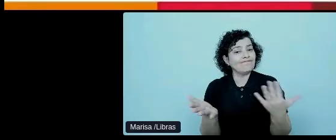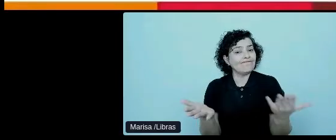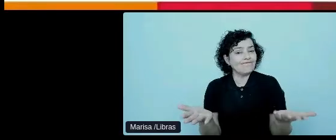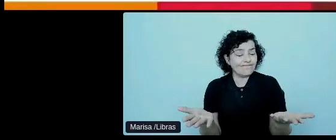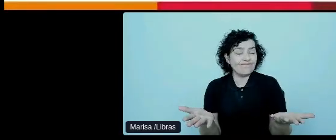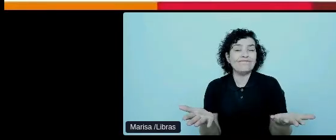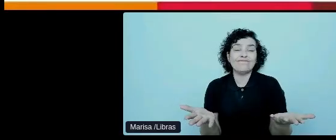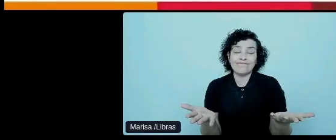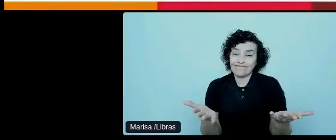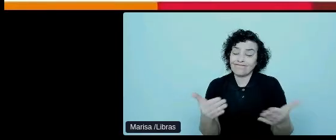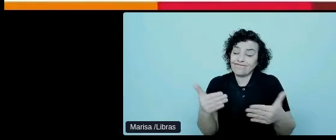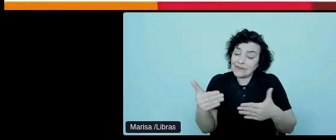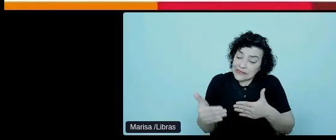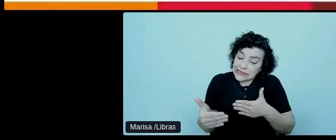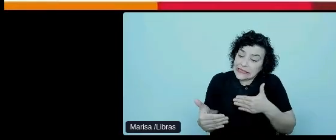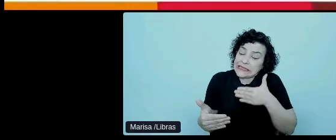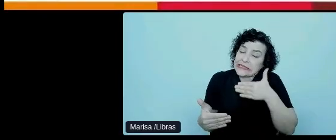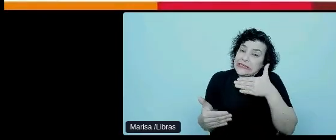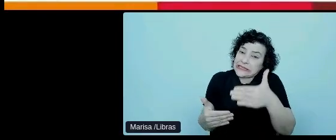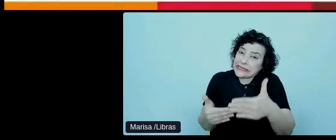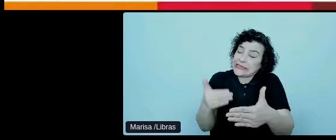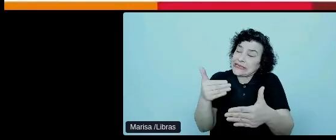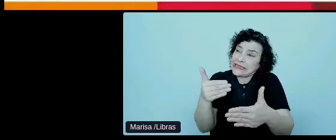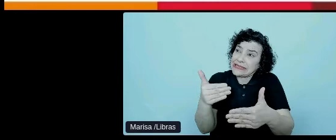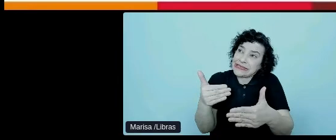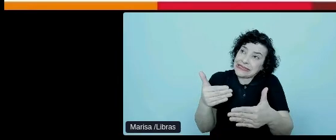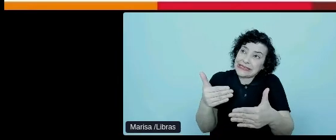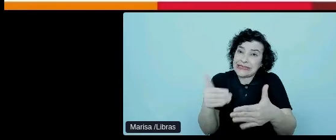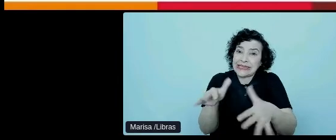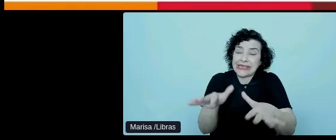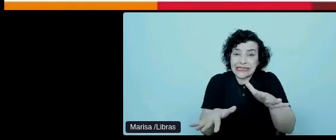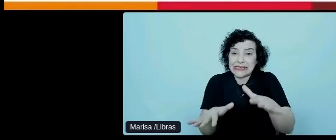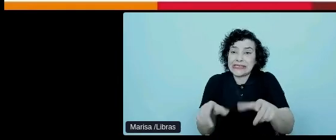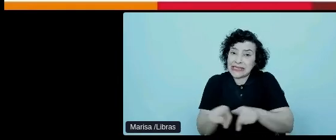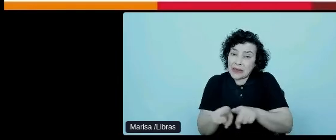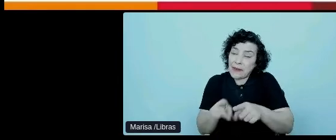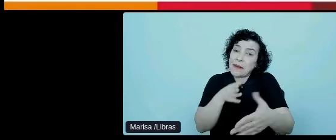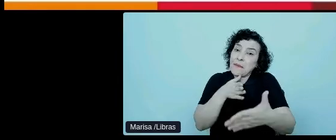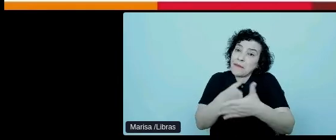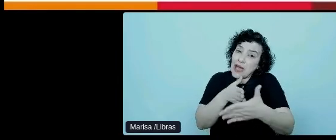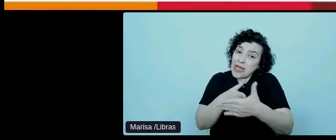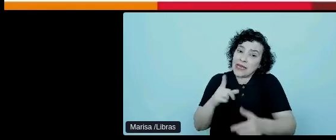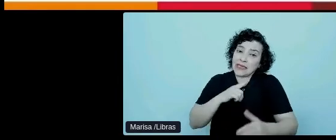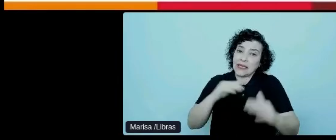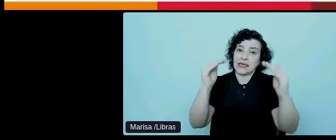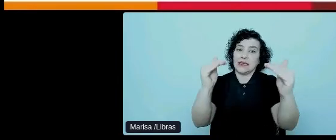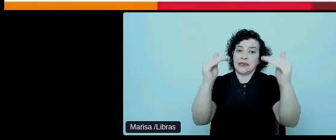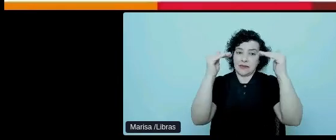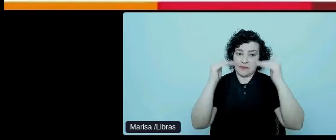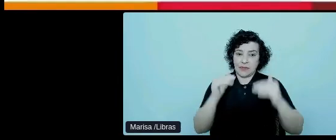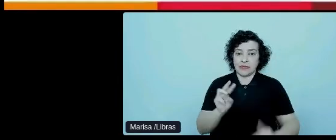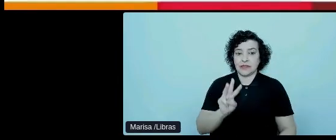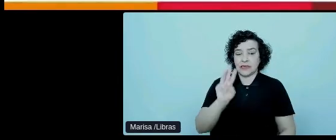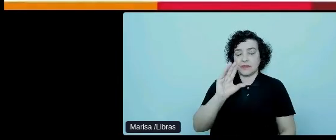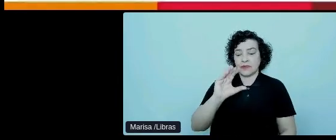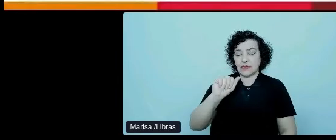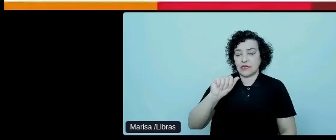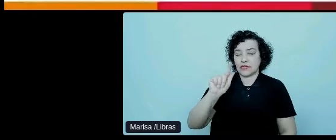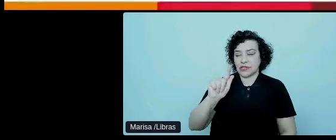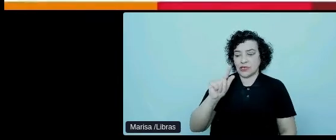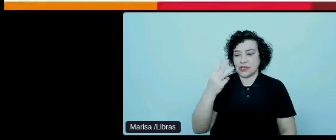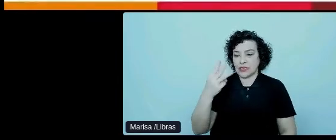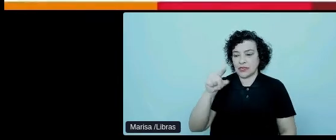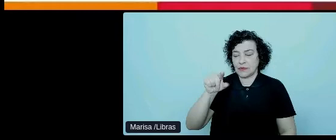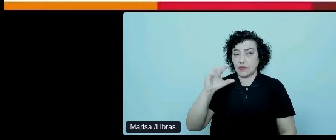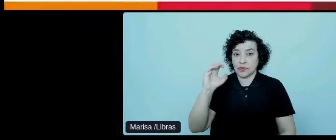árduo, assim, e é confuso? Aí, eu venho embaixo com a WCAG 3.0. O que ela